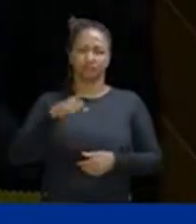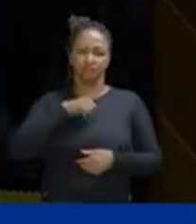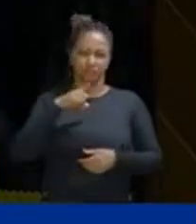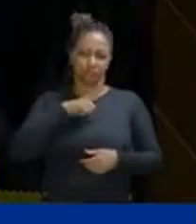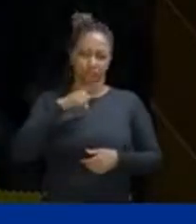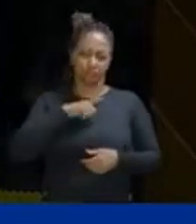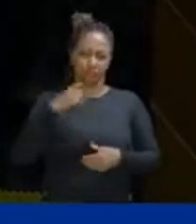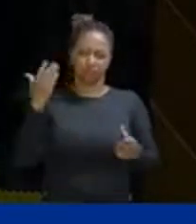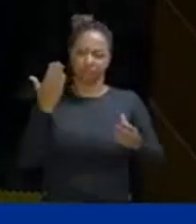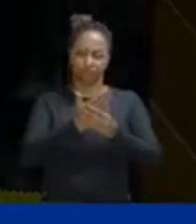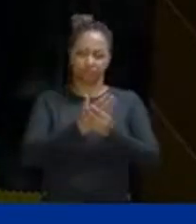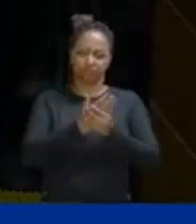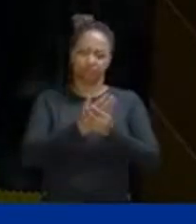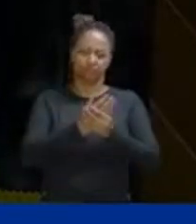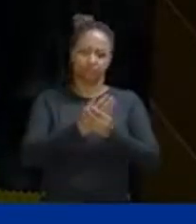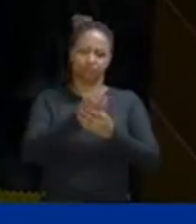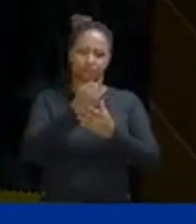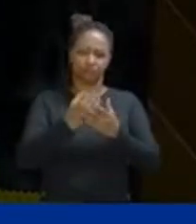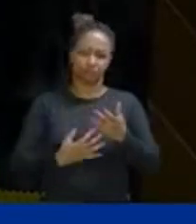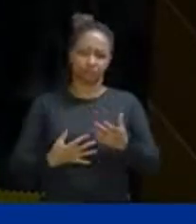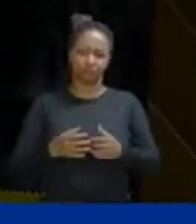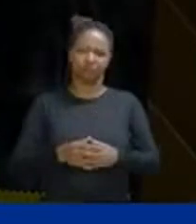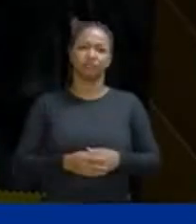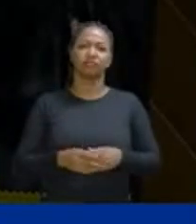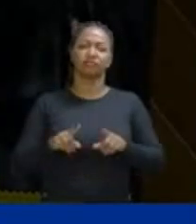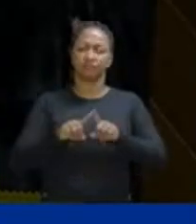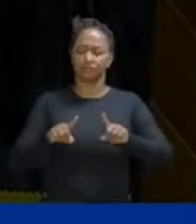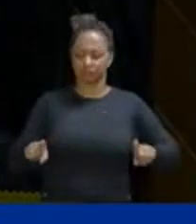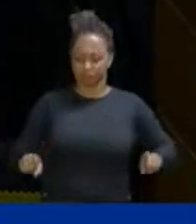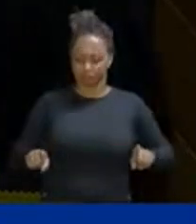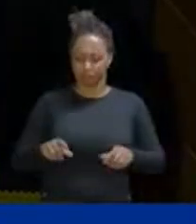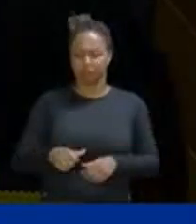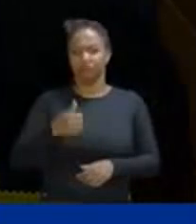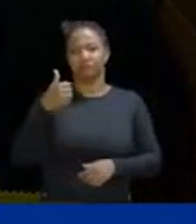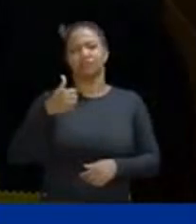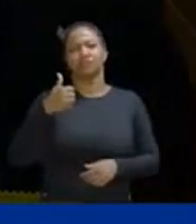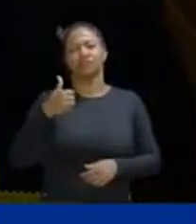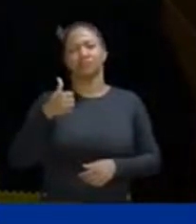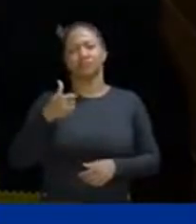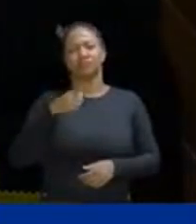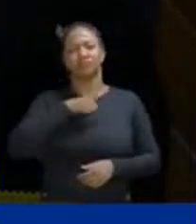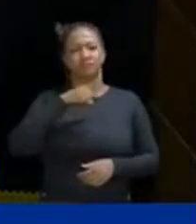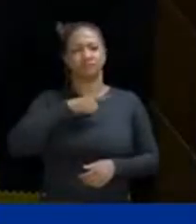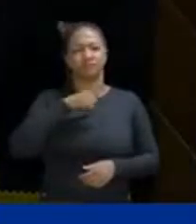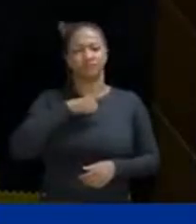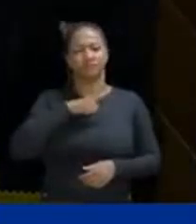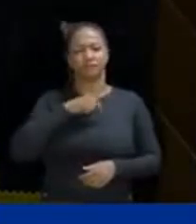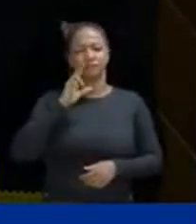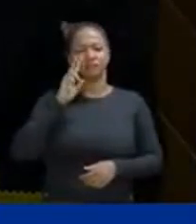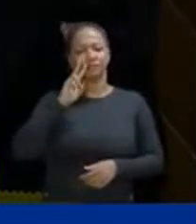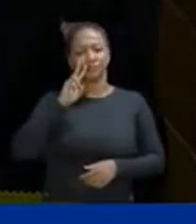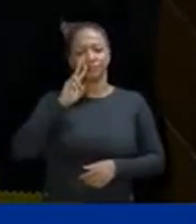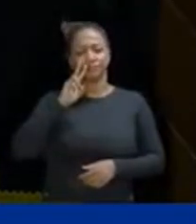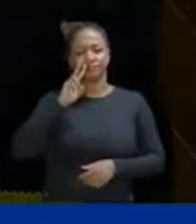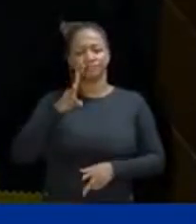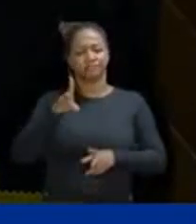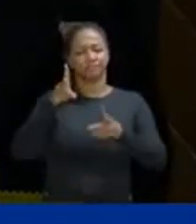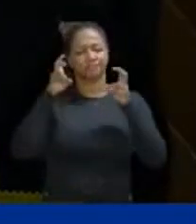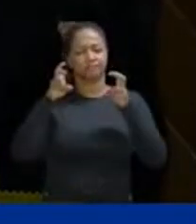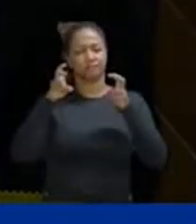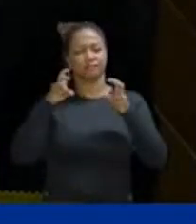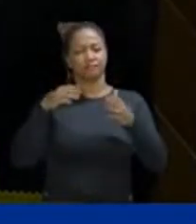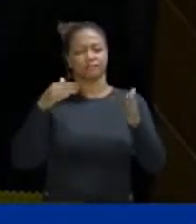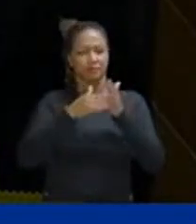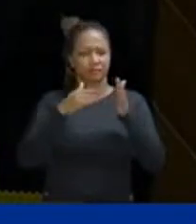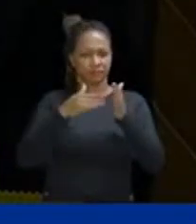no referido processo. Mas primeiro, nós temos que ver os limites dos embargos de